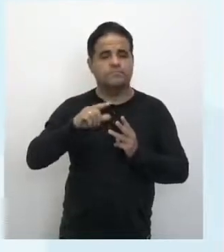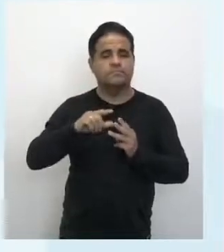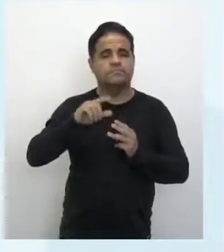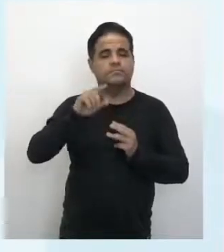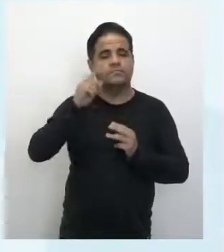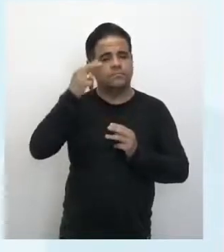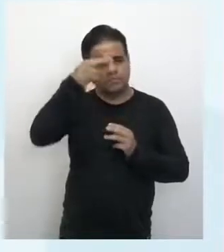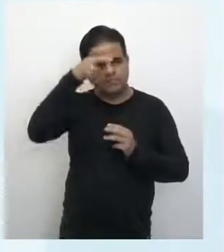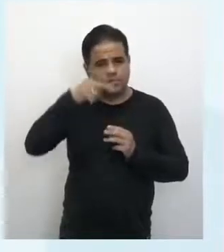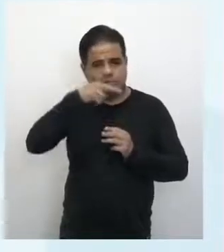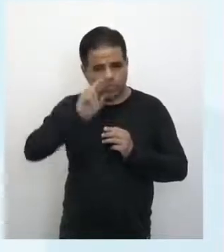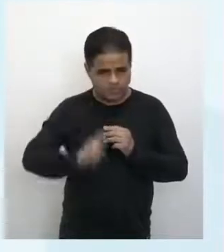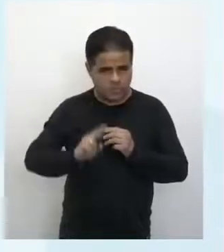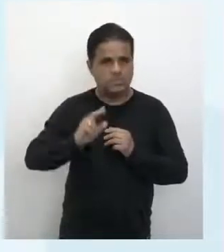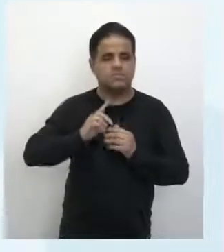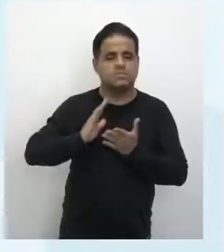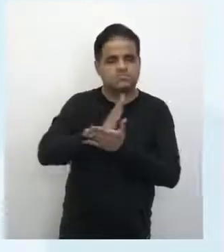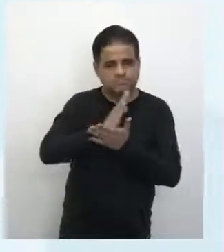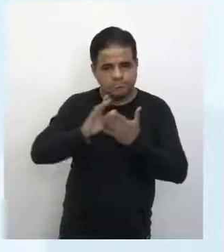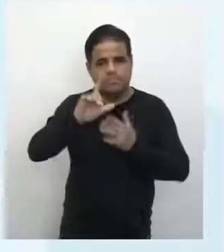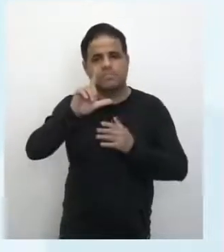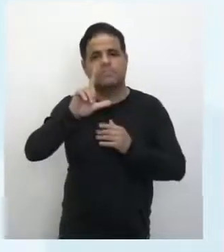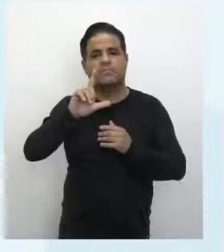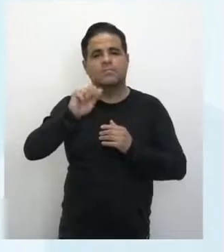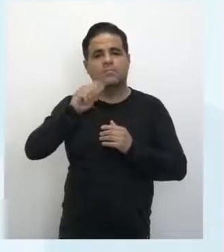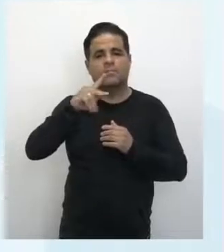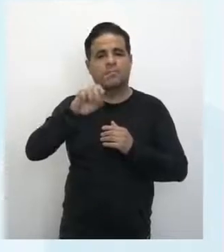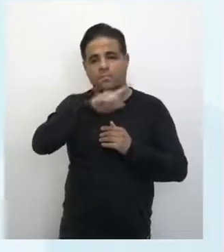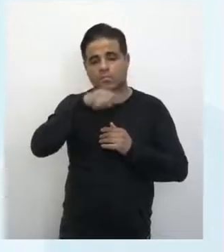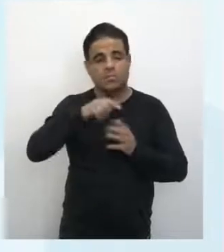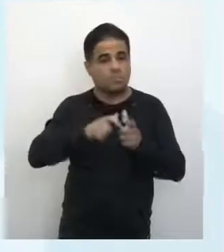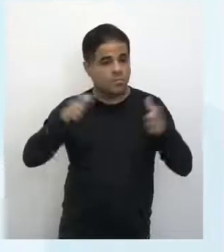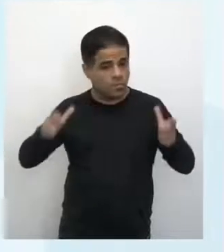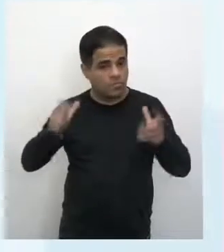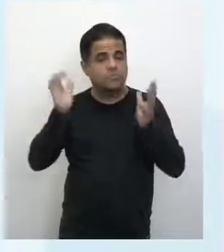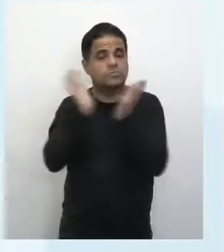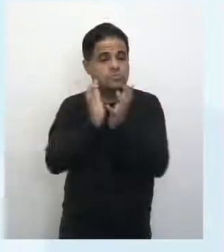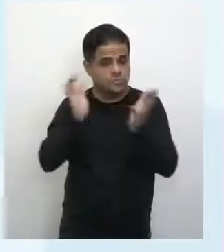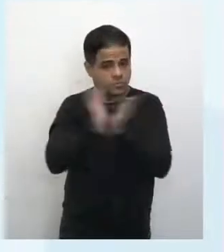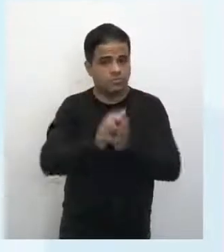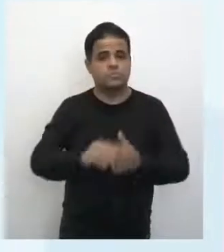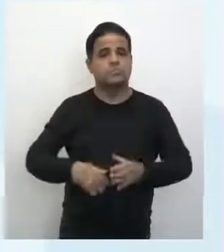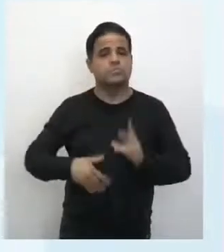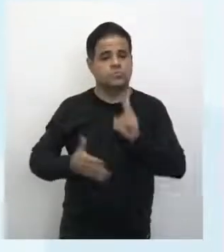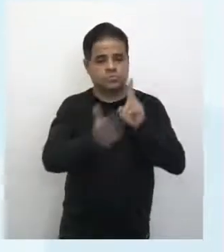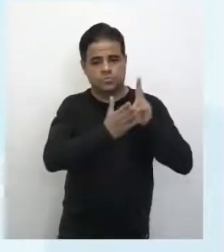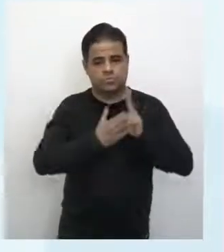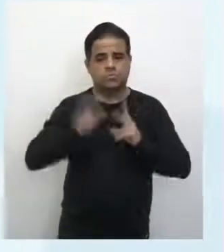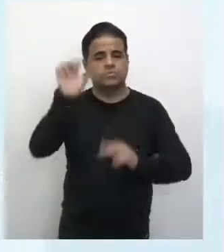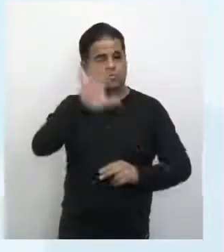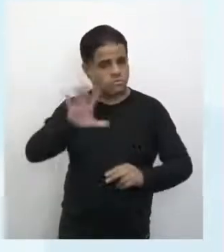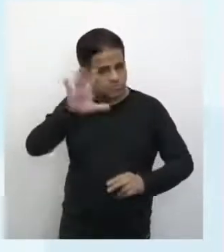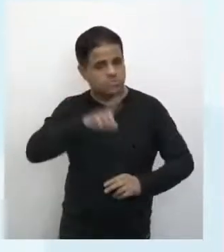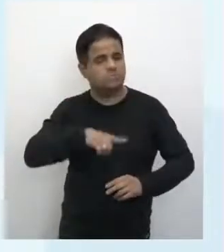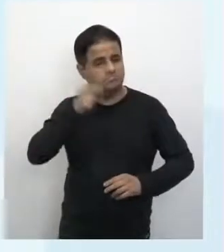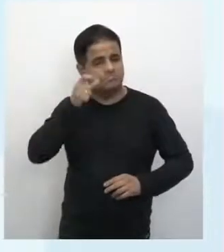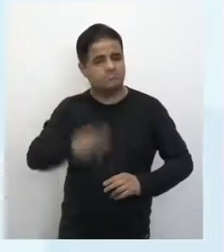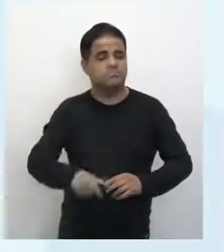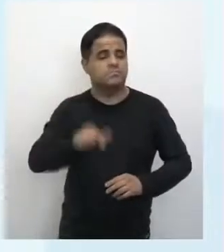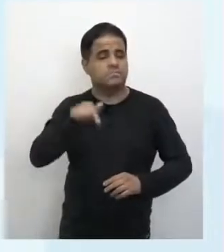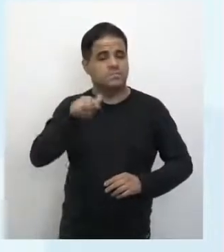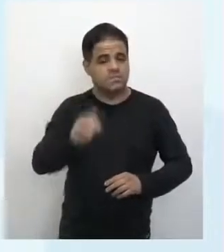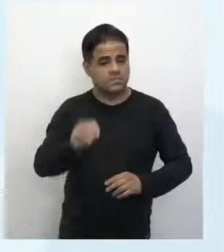Kola, na Rússia. Os Lapões são considerados os maiores grupos indígenas da Europa, olha que interessante. Cerca